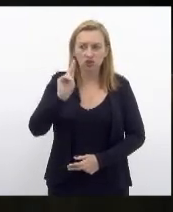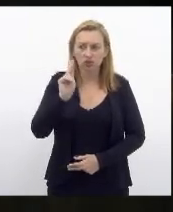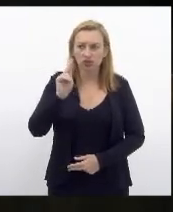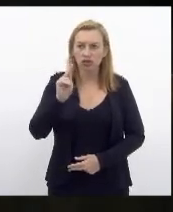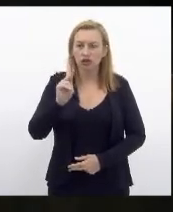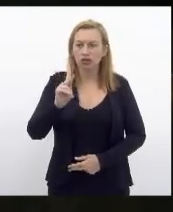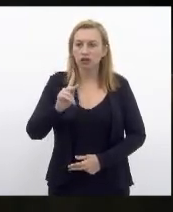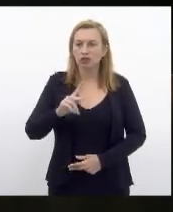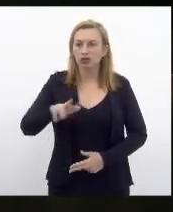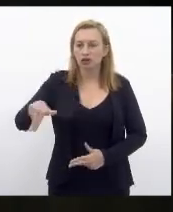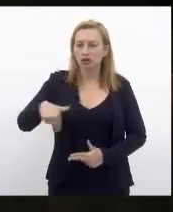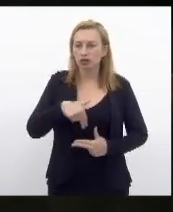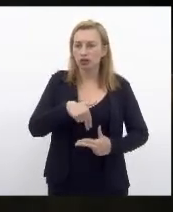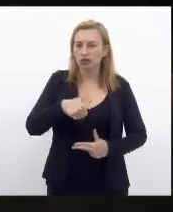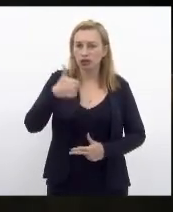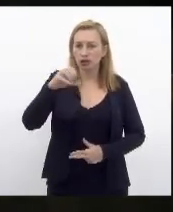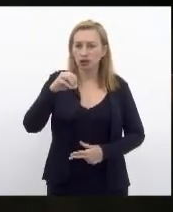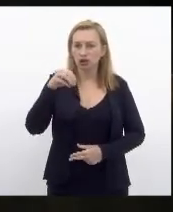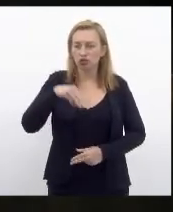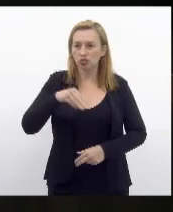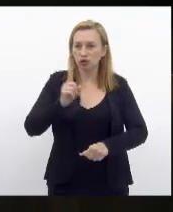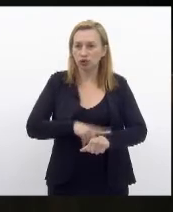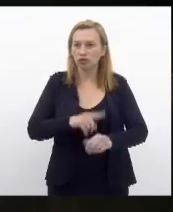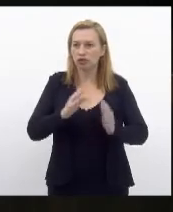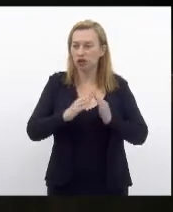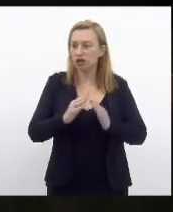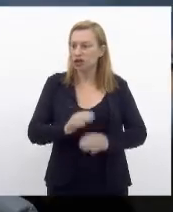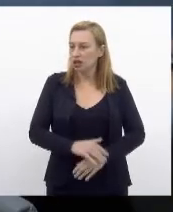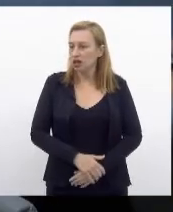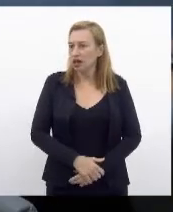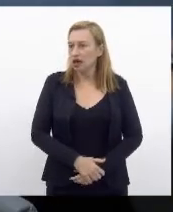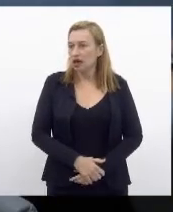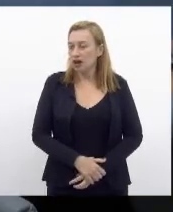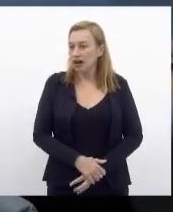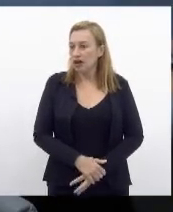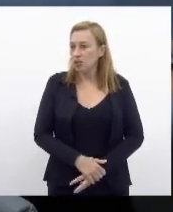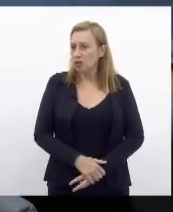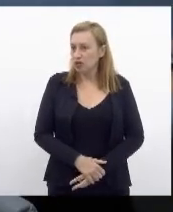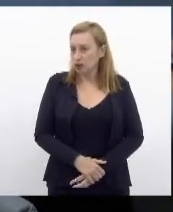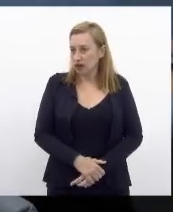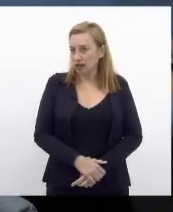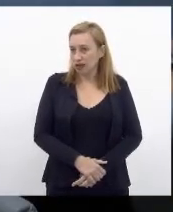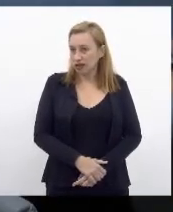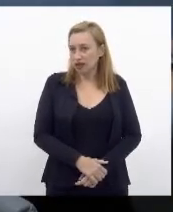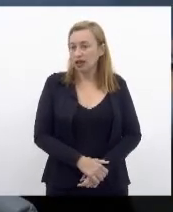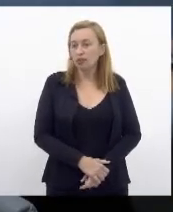Knoploch. Vossa Excelência dispõe de 10 minutos no tempo regimental.